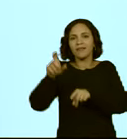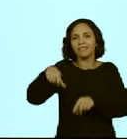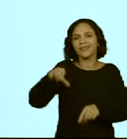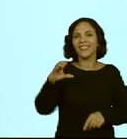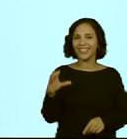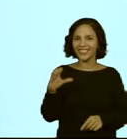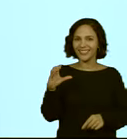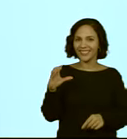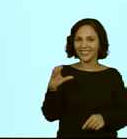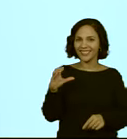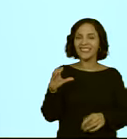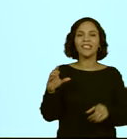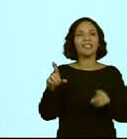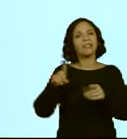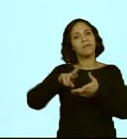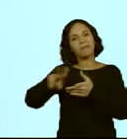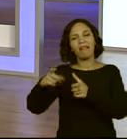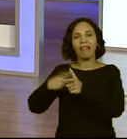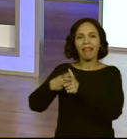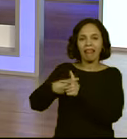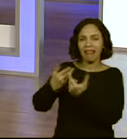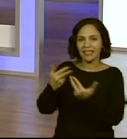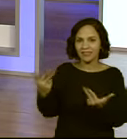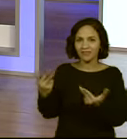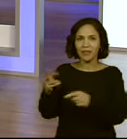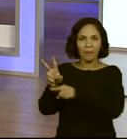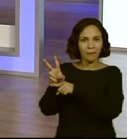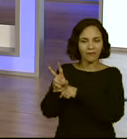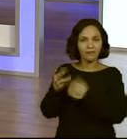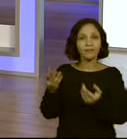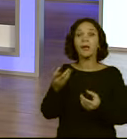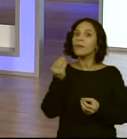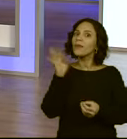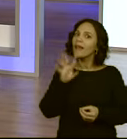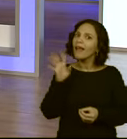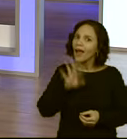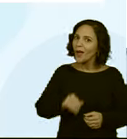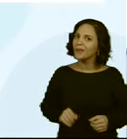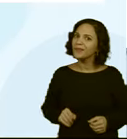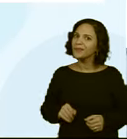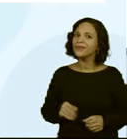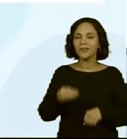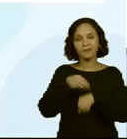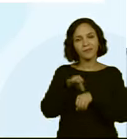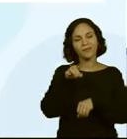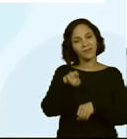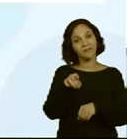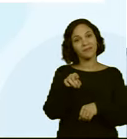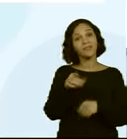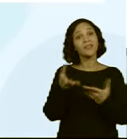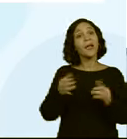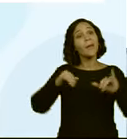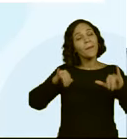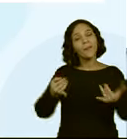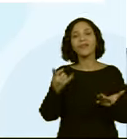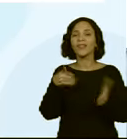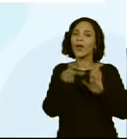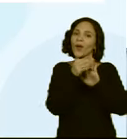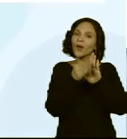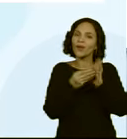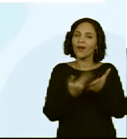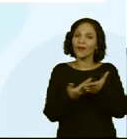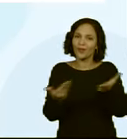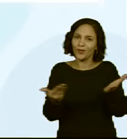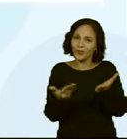crédito Então vale a pena assistir um filme muito legal que a gente recomenda e a gente esse é o